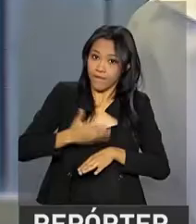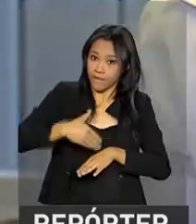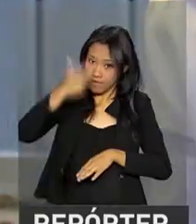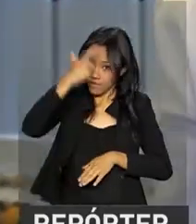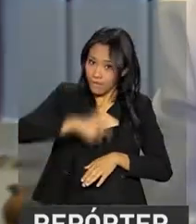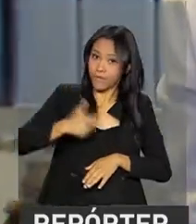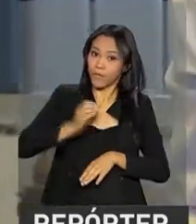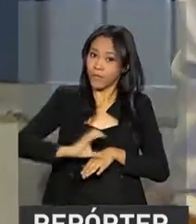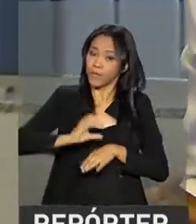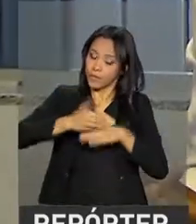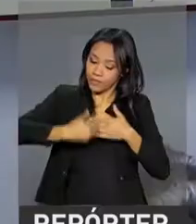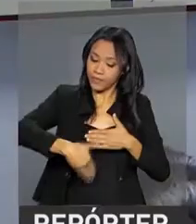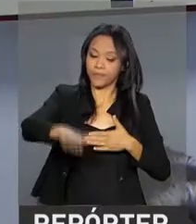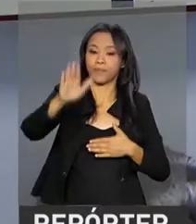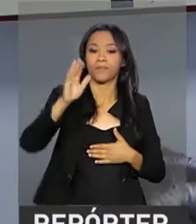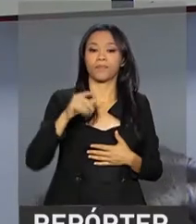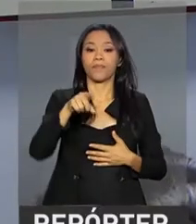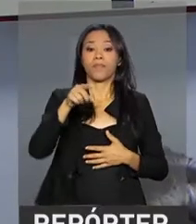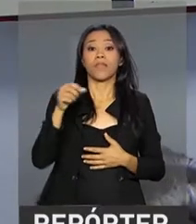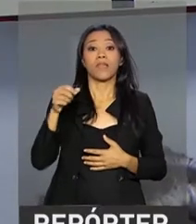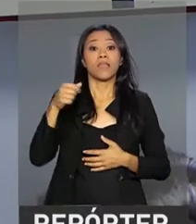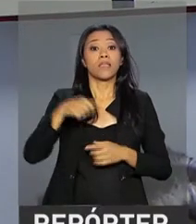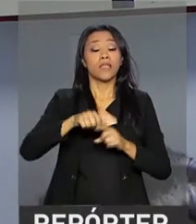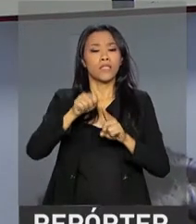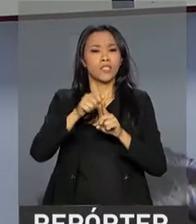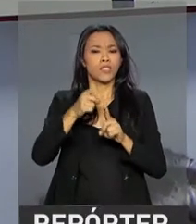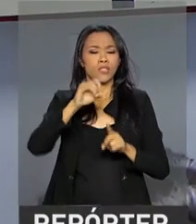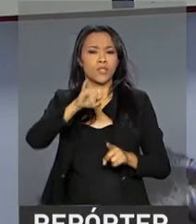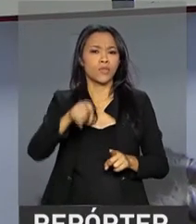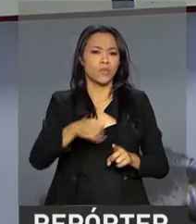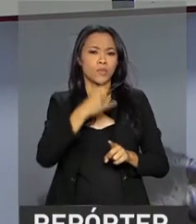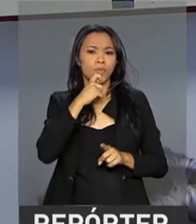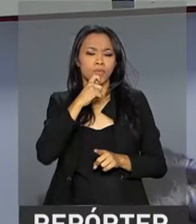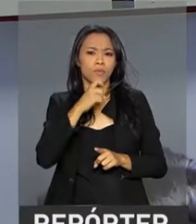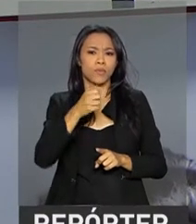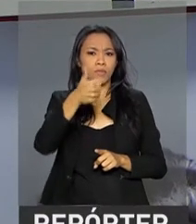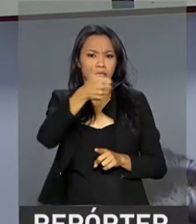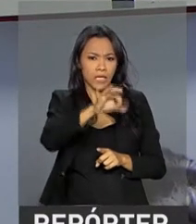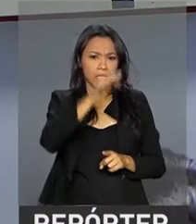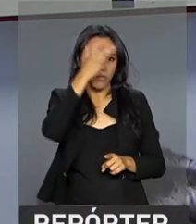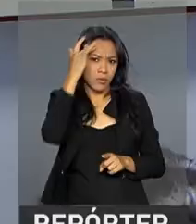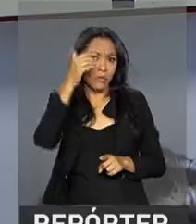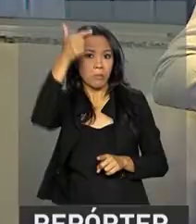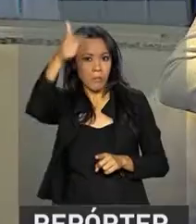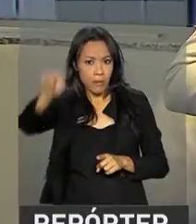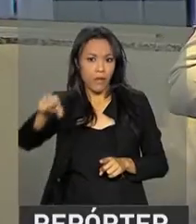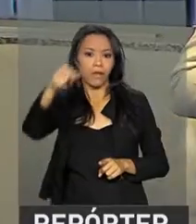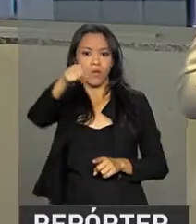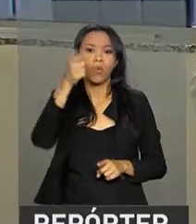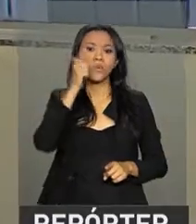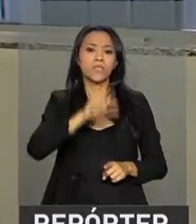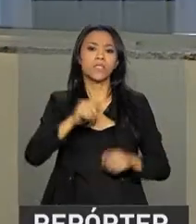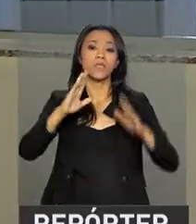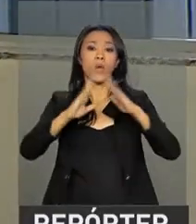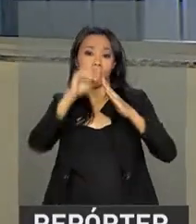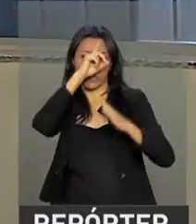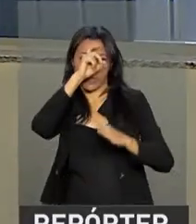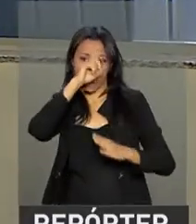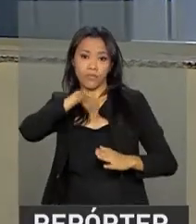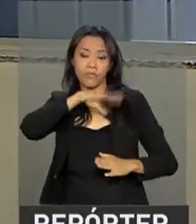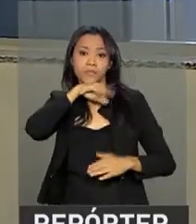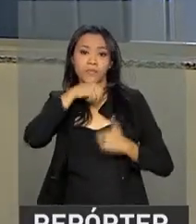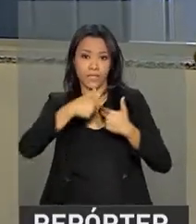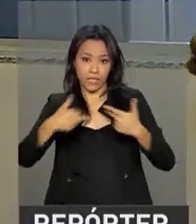Desde julho, além de Áurea, mais 10 pessoas conseguiram uma vaga de trabalho neste hospital veterinário. A equipe conta hoje